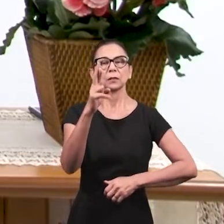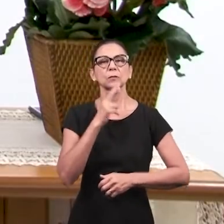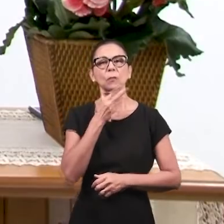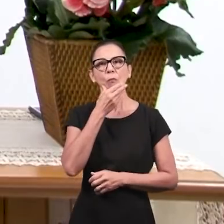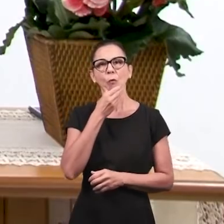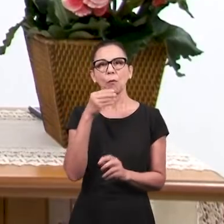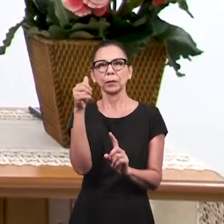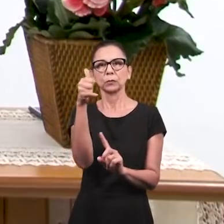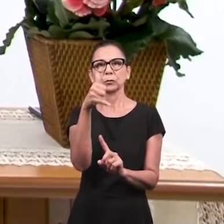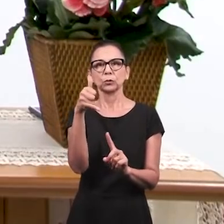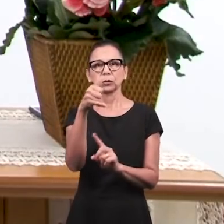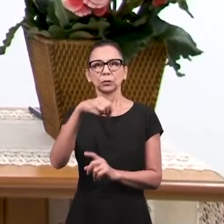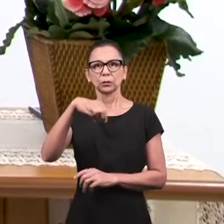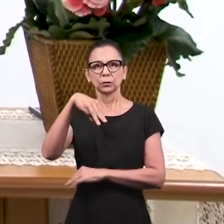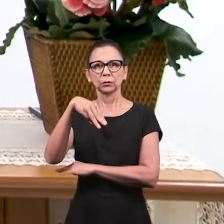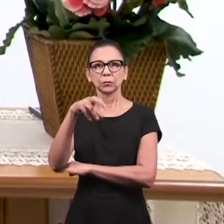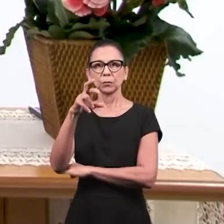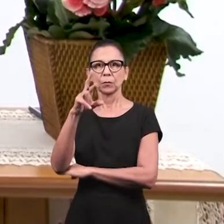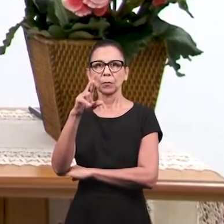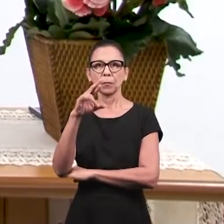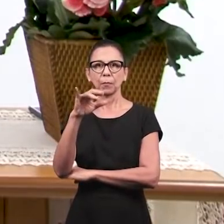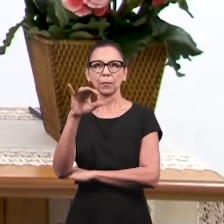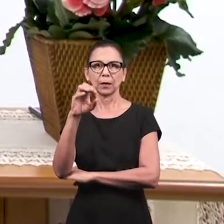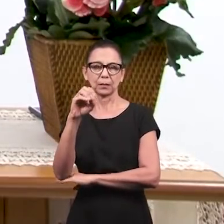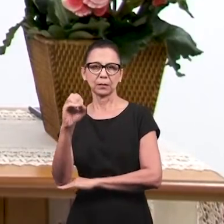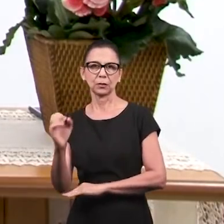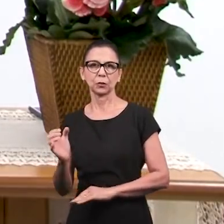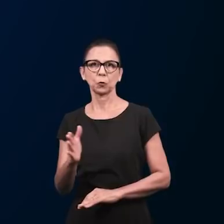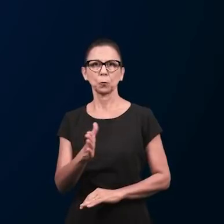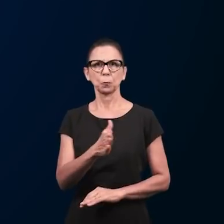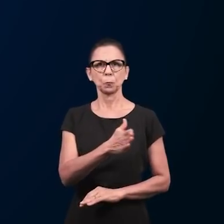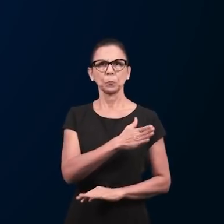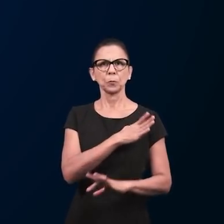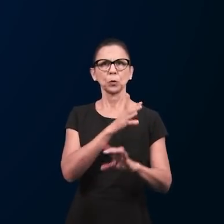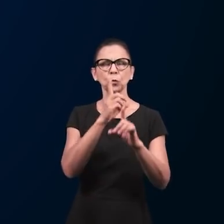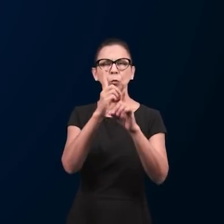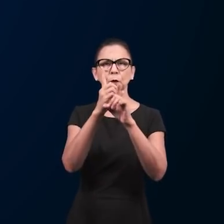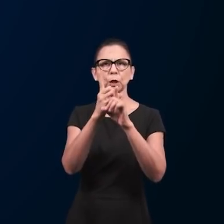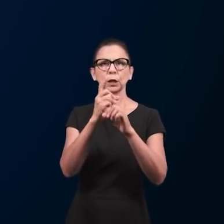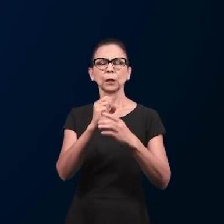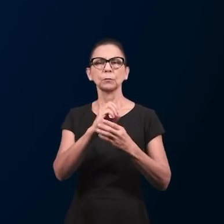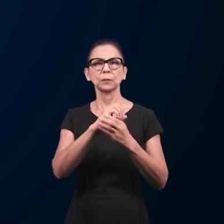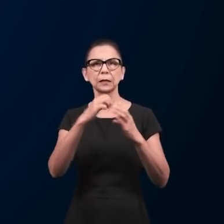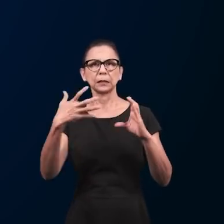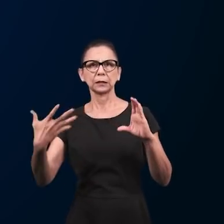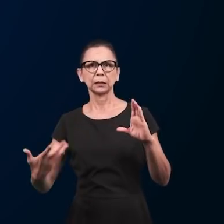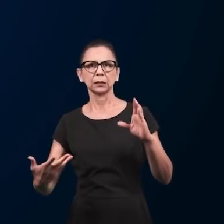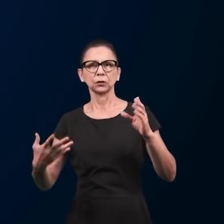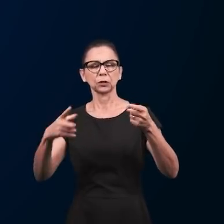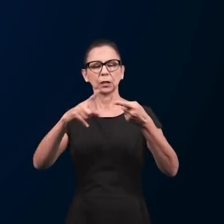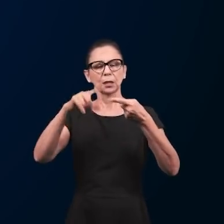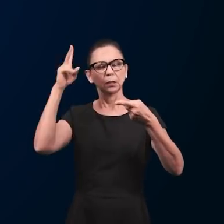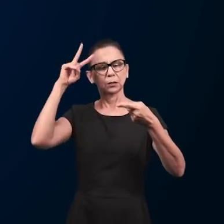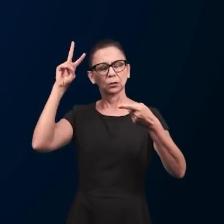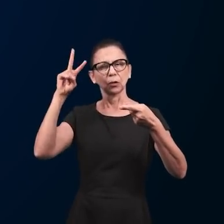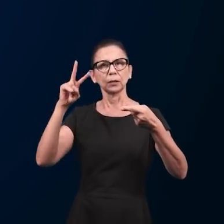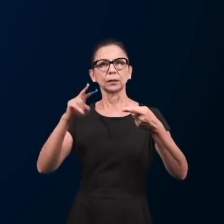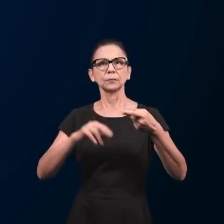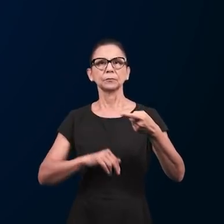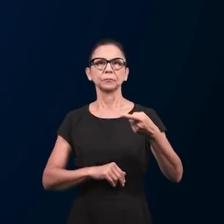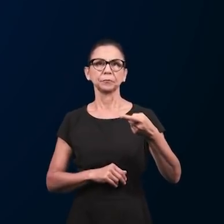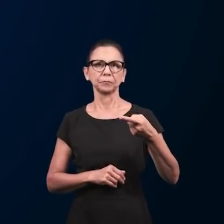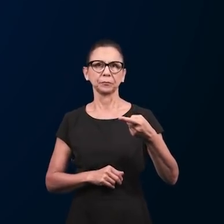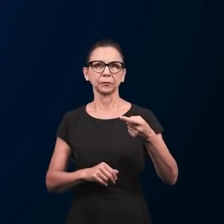é o ungido Márcio Luiz, do Rio de Janeiro. Vamos ouvi-lo. Nós encontramos o aspecto histórico nesta parábola entre